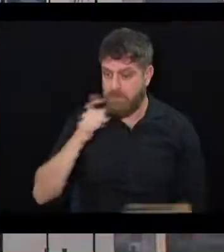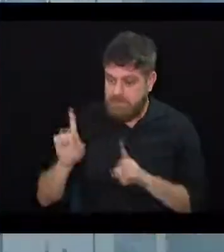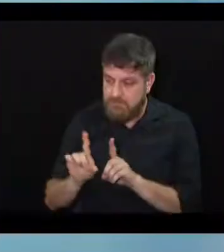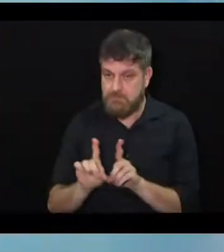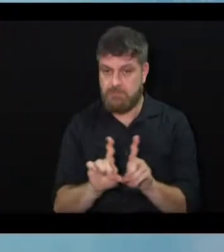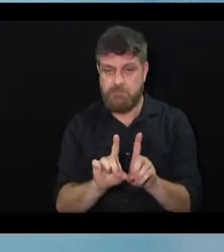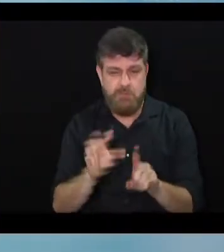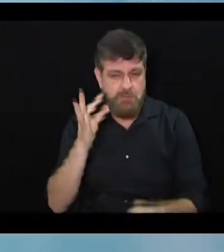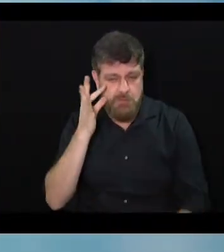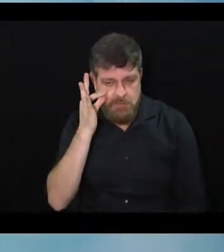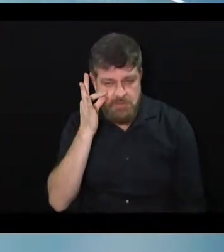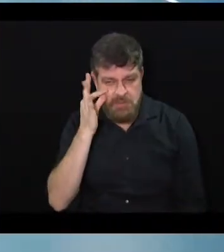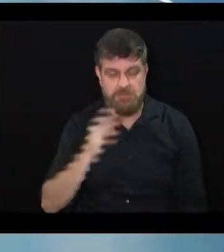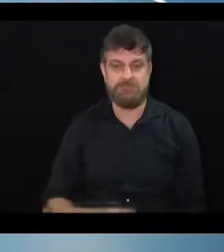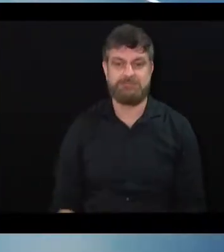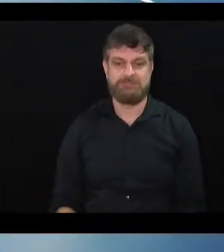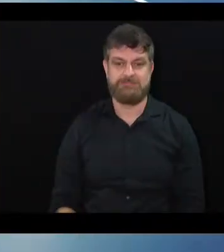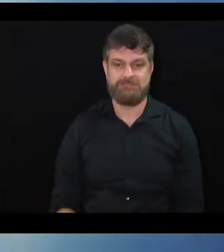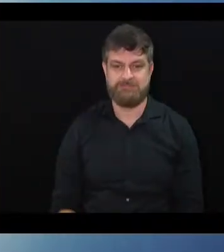delas.